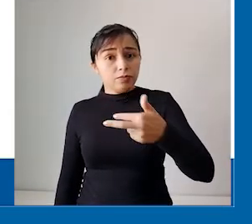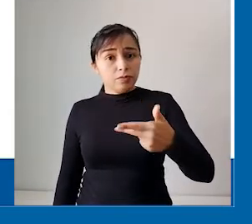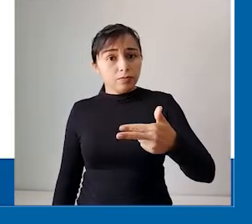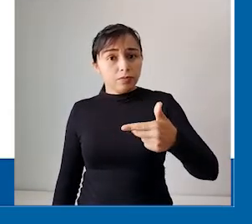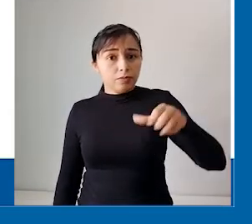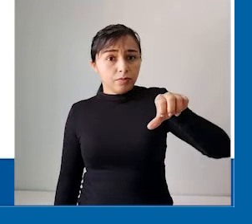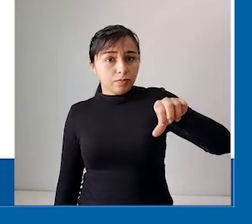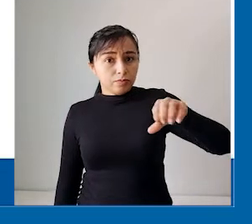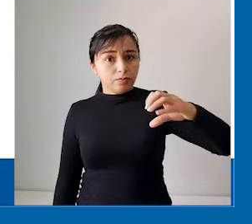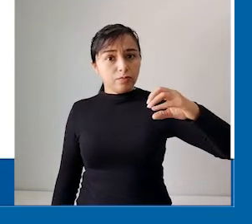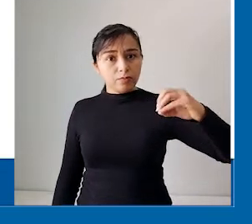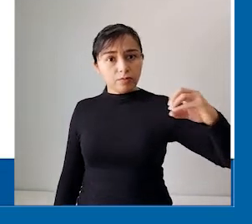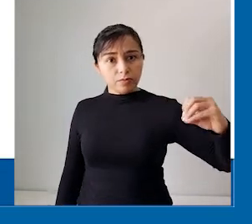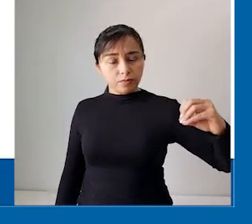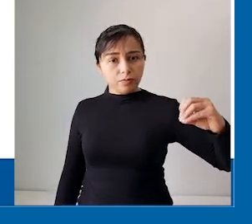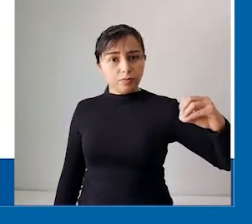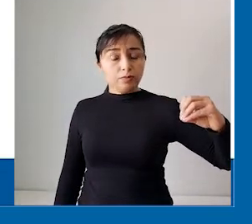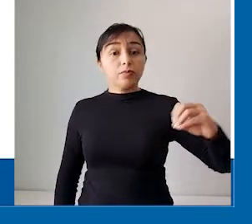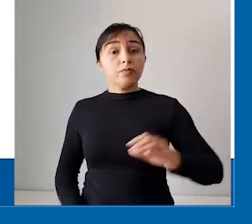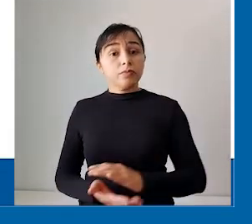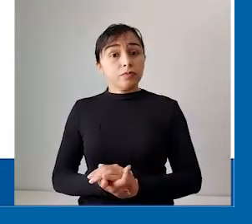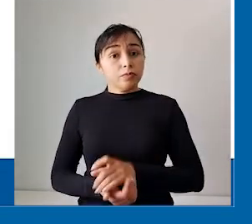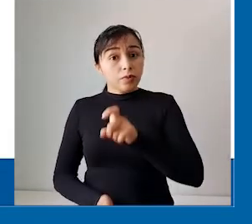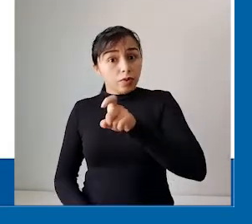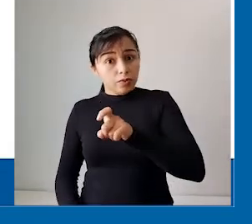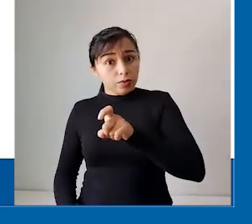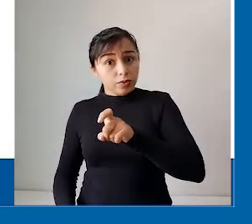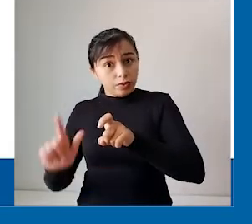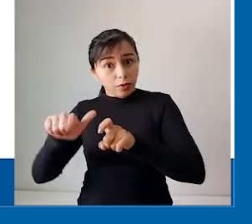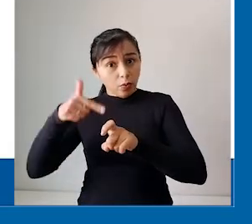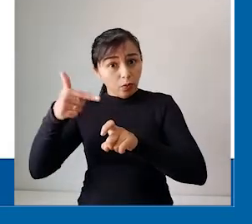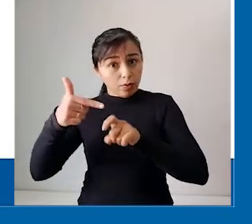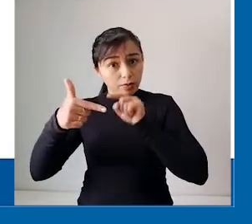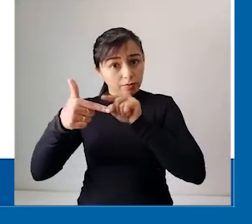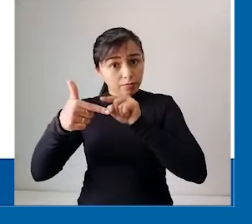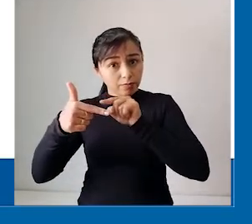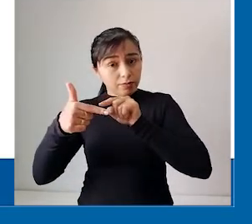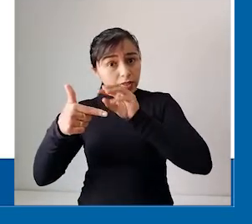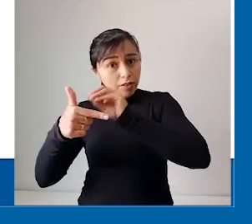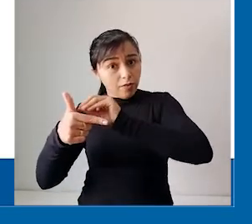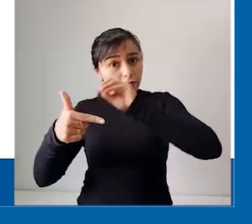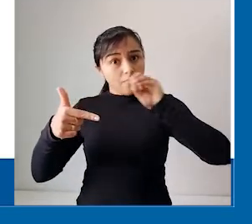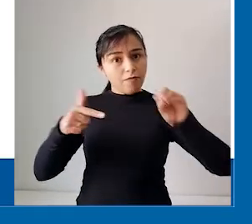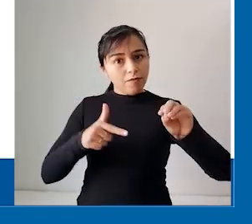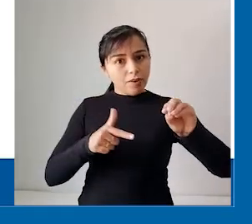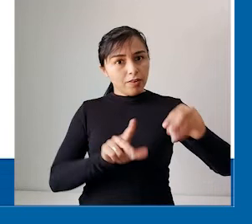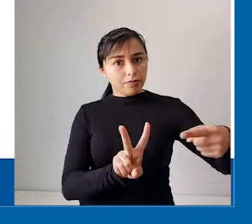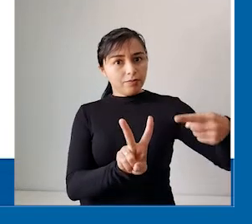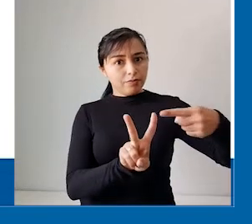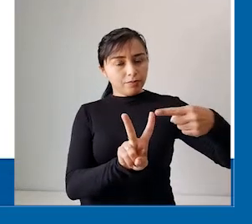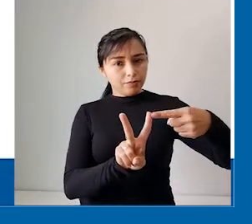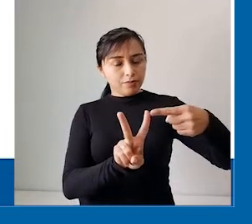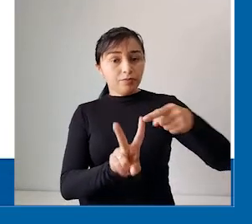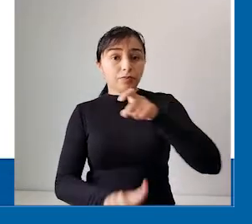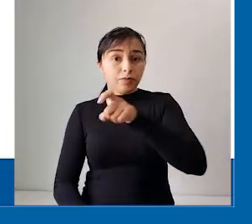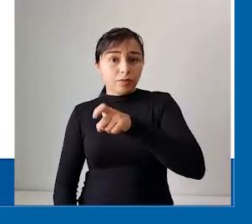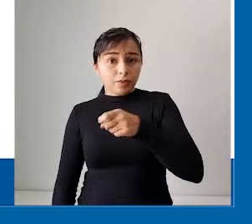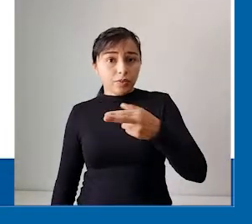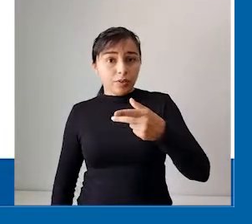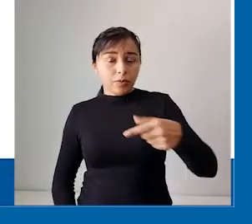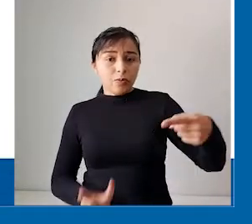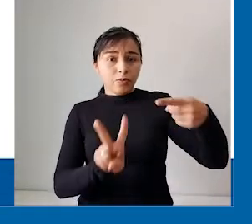como a gente já viu, quem está ao quadrado passa em forma de raiz. Logo, raiz quadrada de